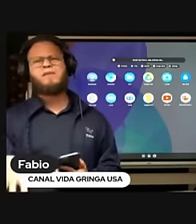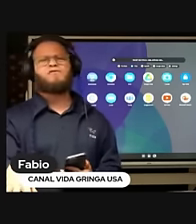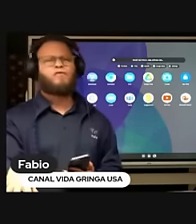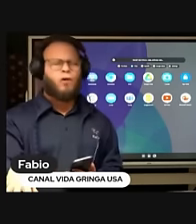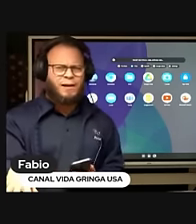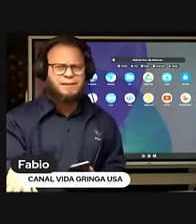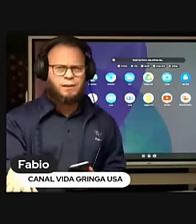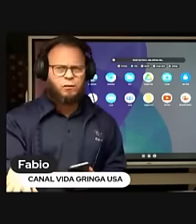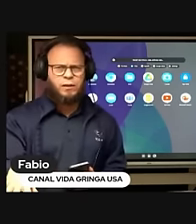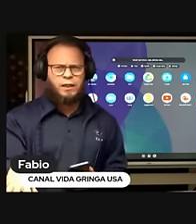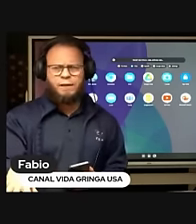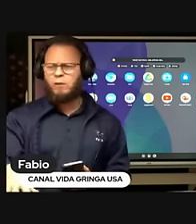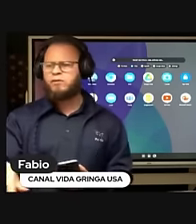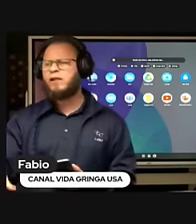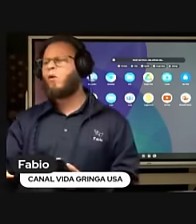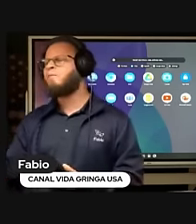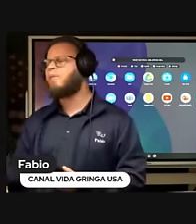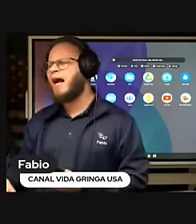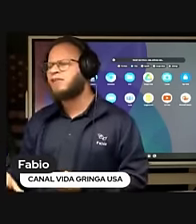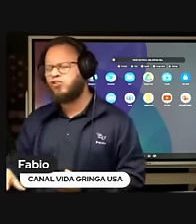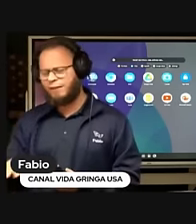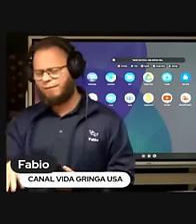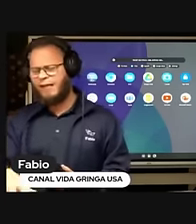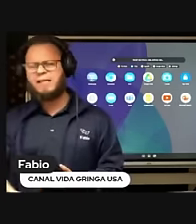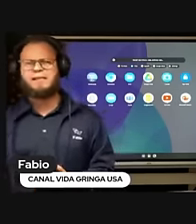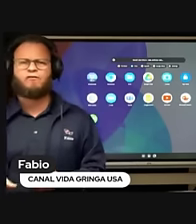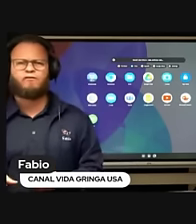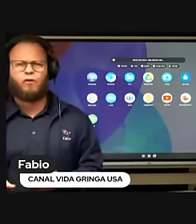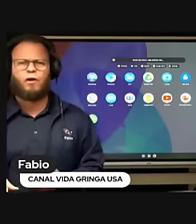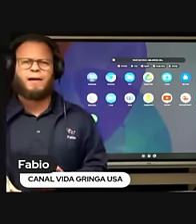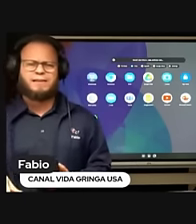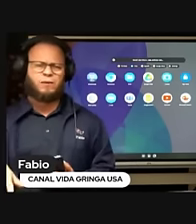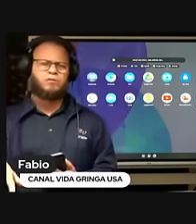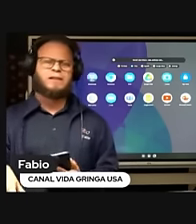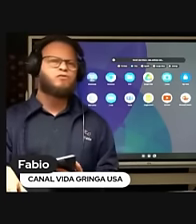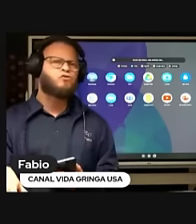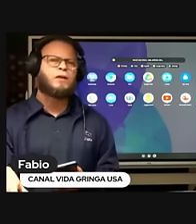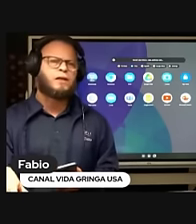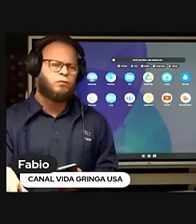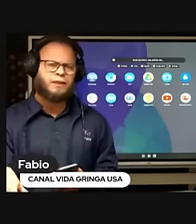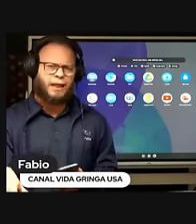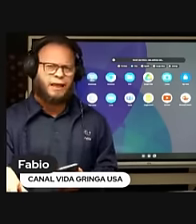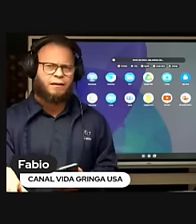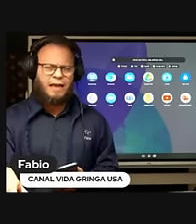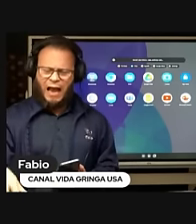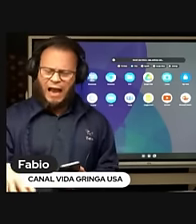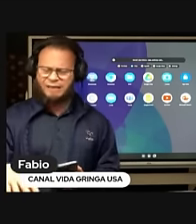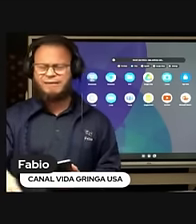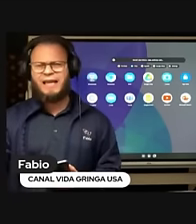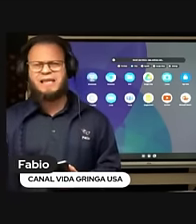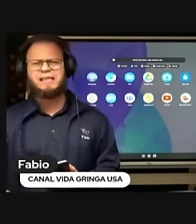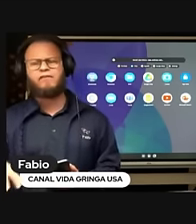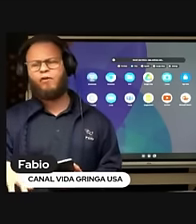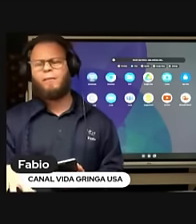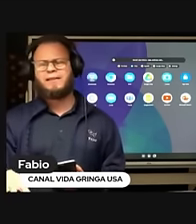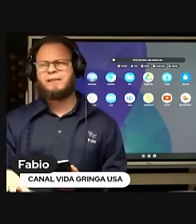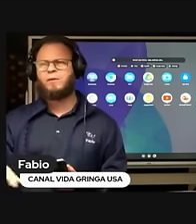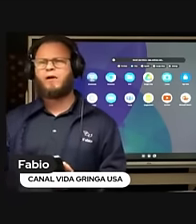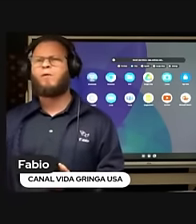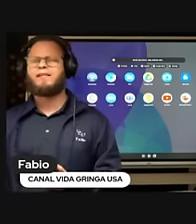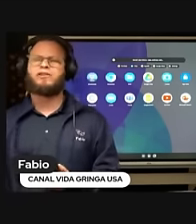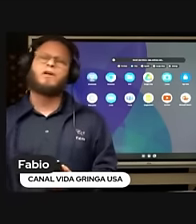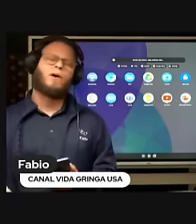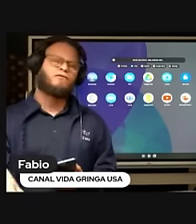mais informação. Não se combate a desinformação censurando ninguém. A